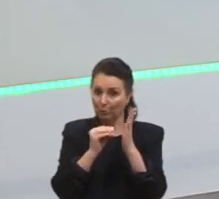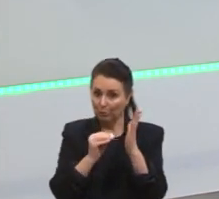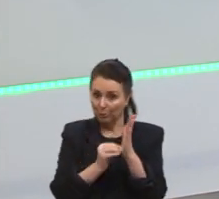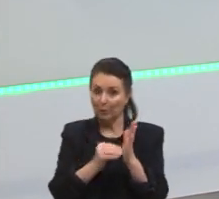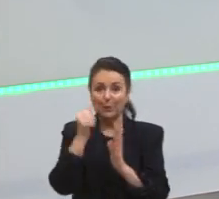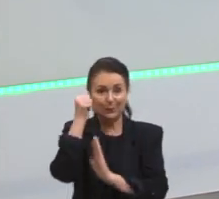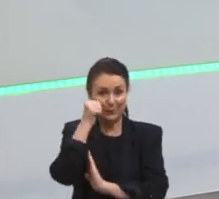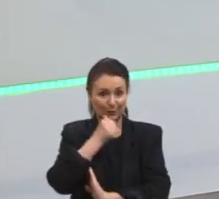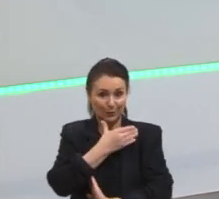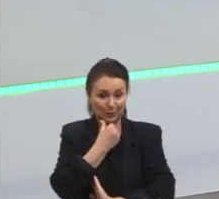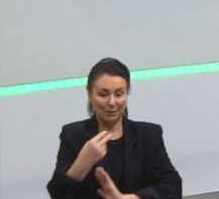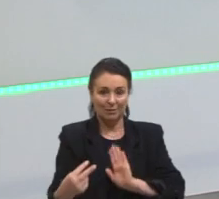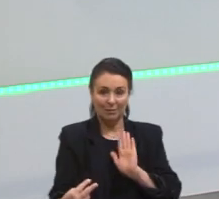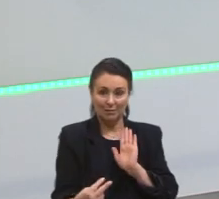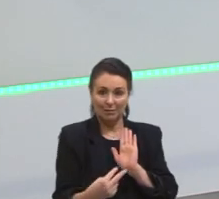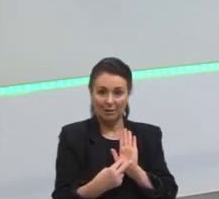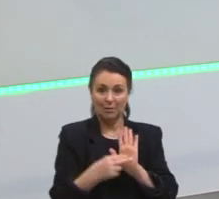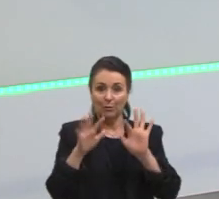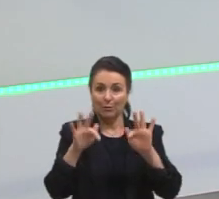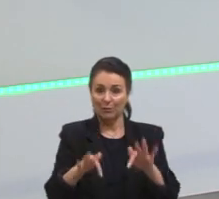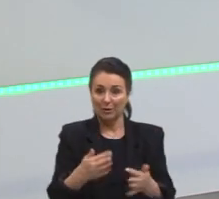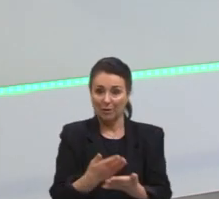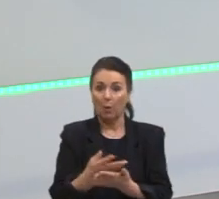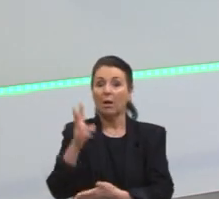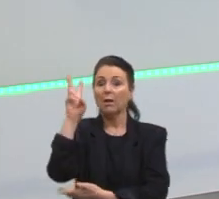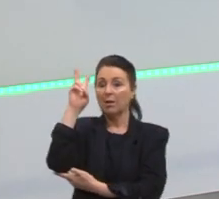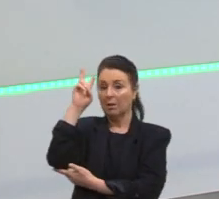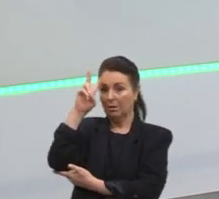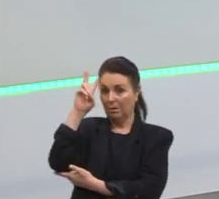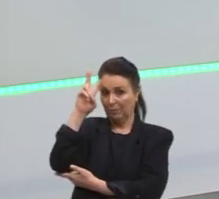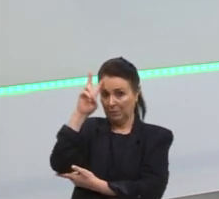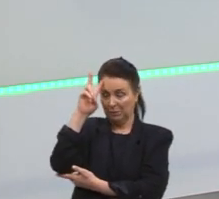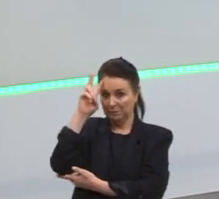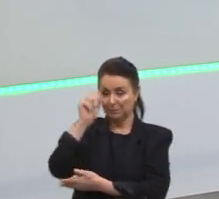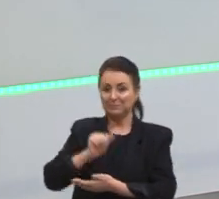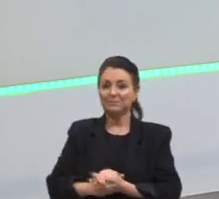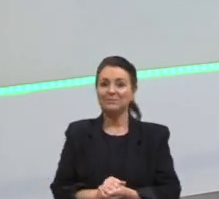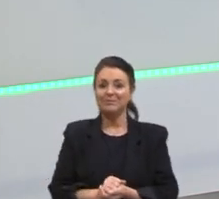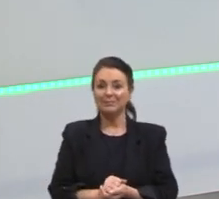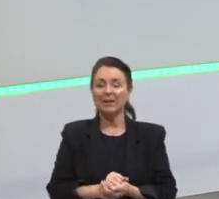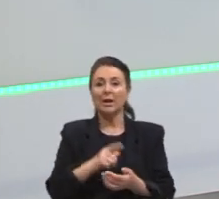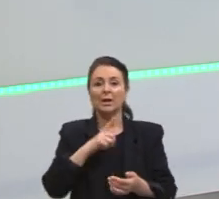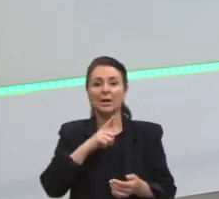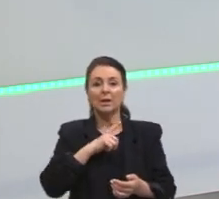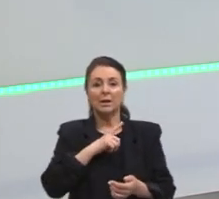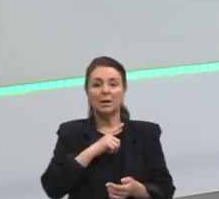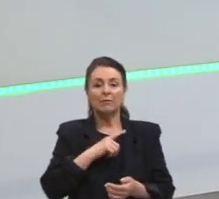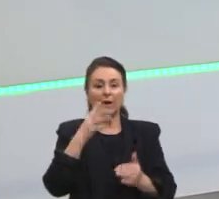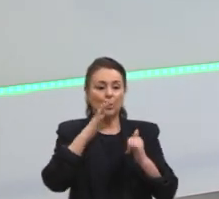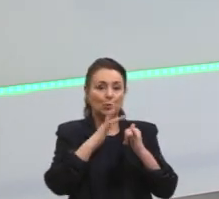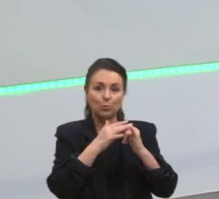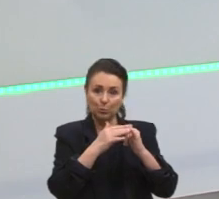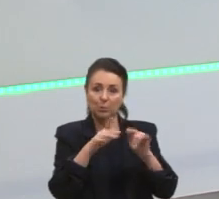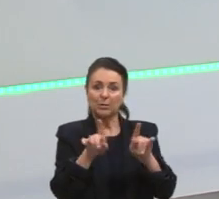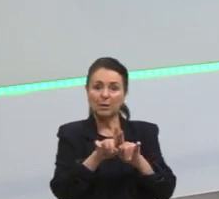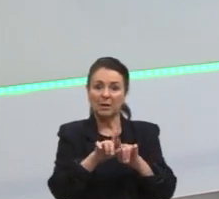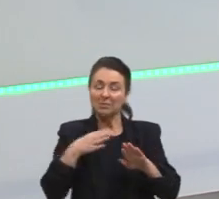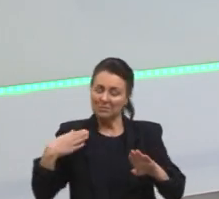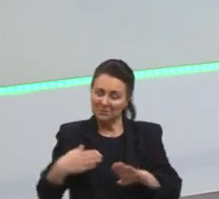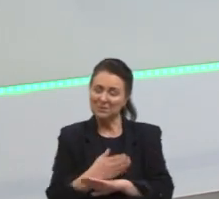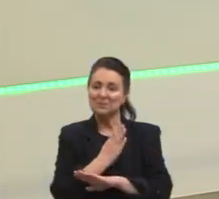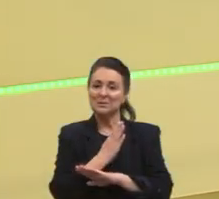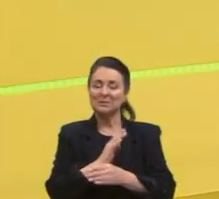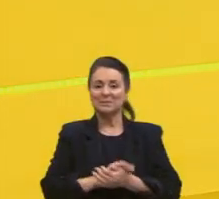e meninas vamos ficando por aqui lembra tá tem quer ver a aula vai lá no YouTube e partiu